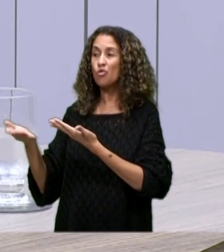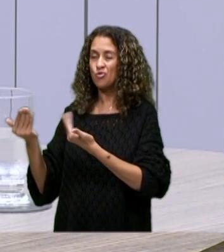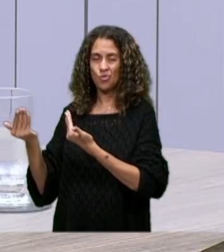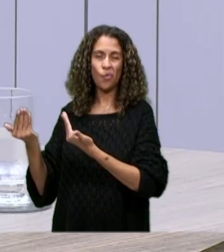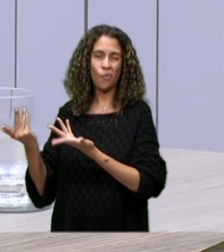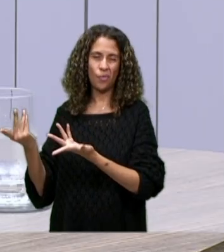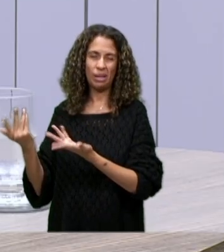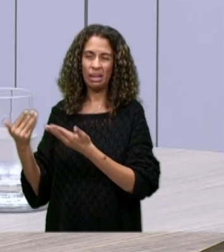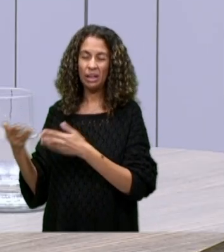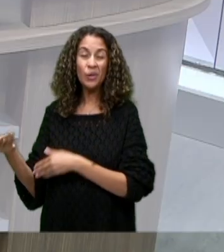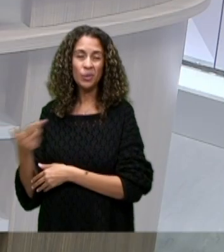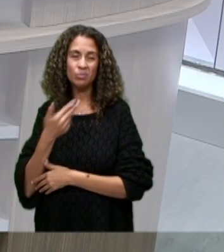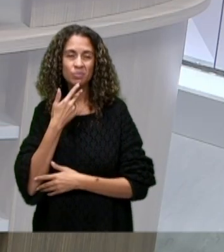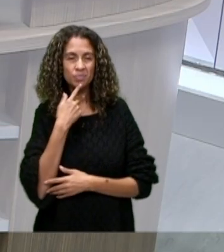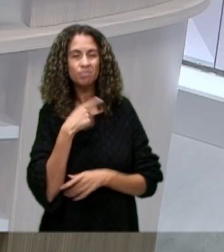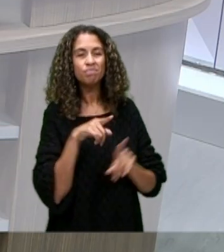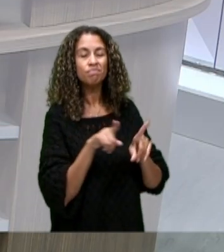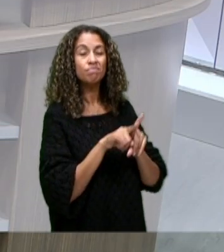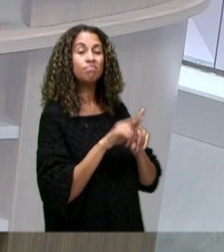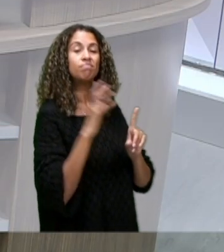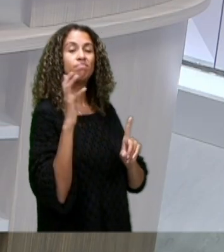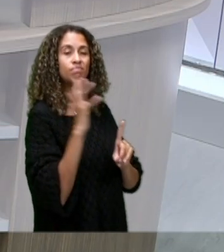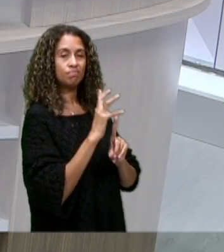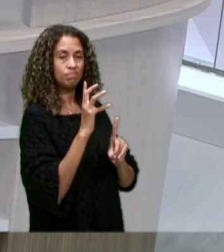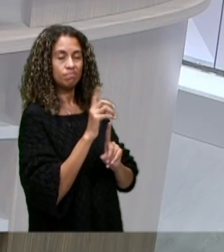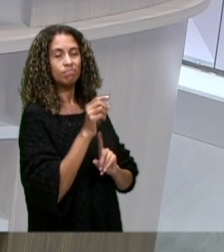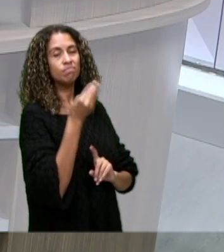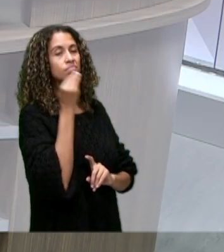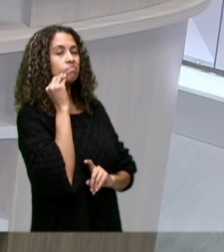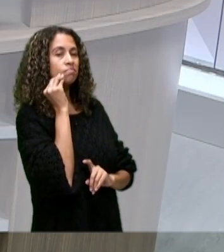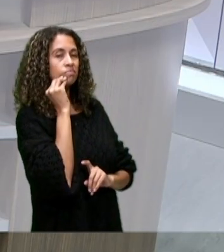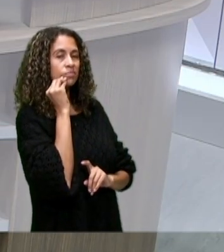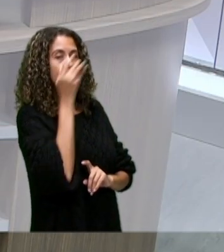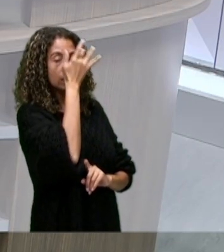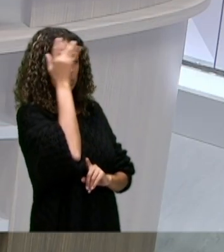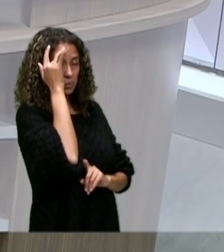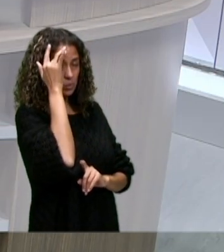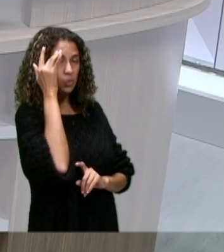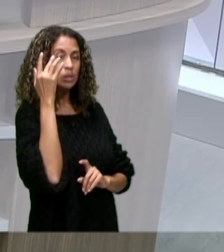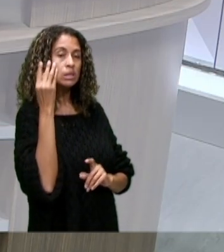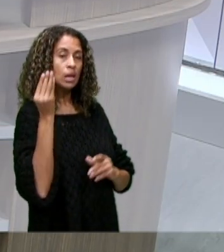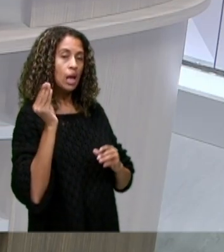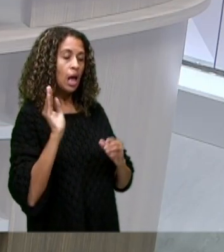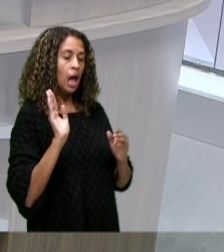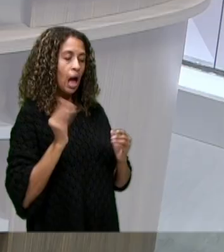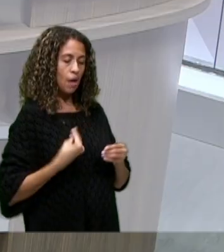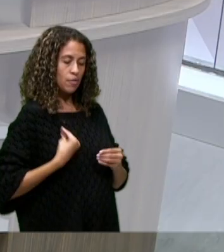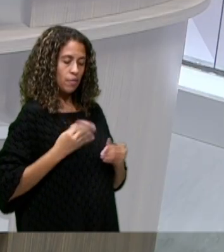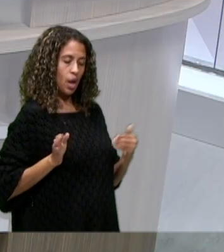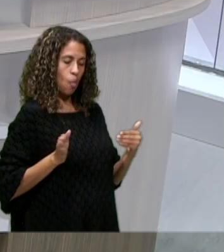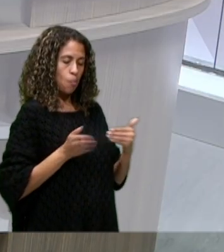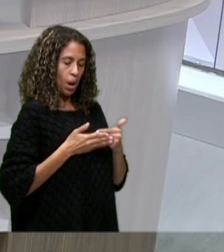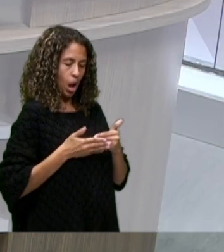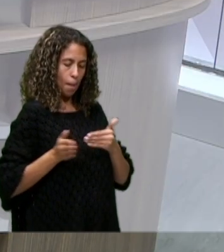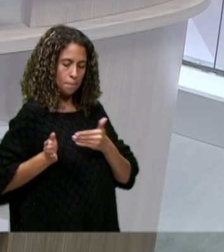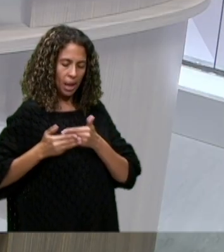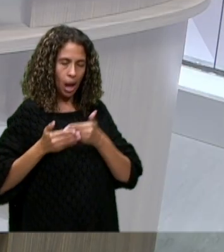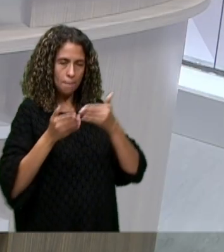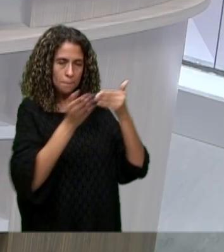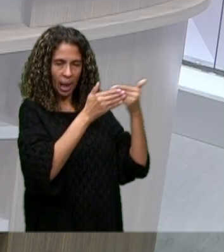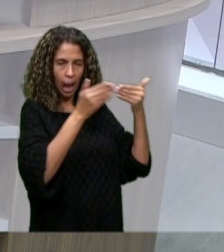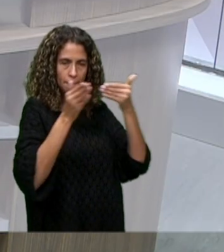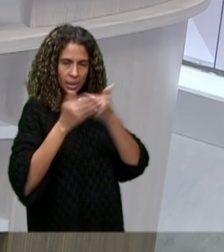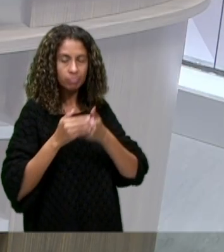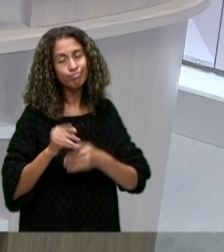né? E uma tendência que querem forçar as pessoas a viverem cada vez mais já é uma tendência aqui em Itajaí né?